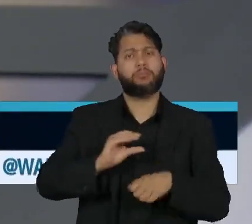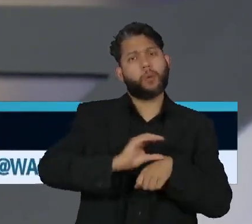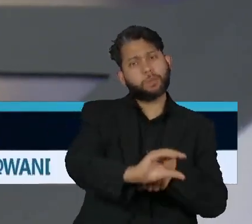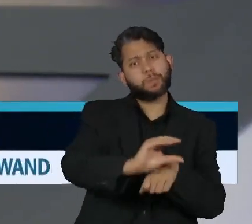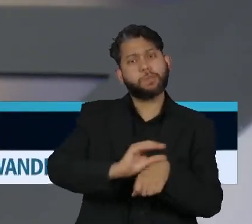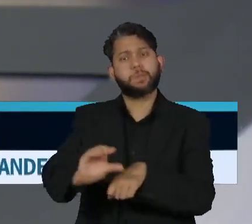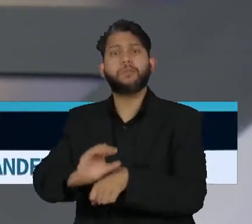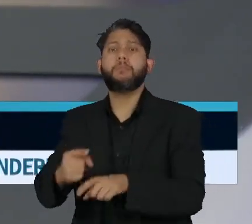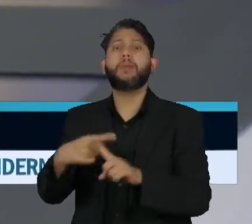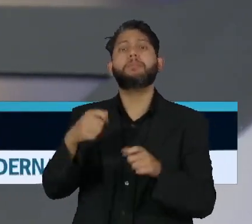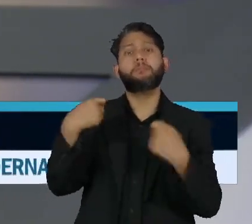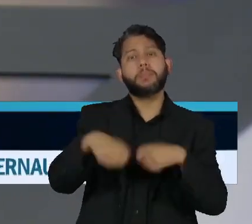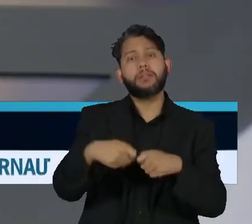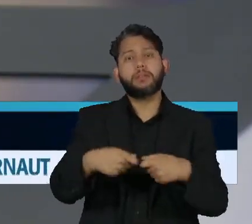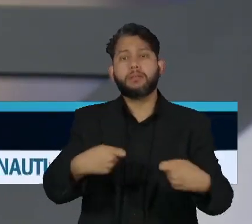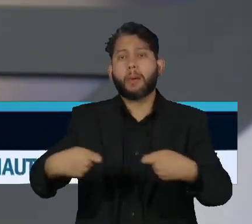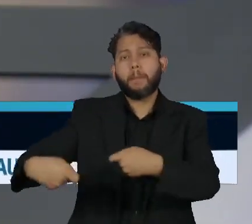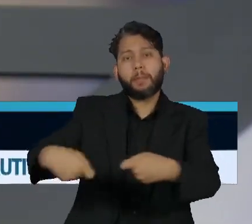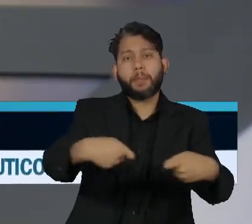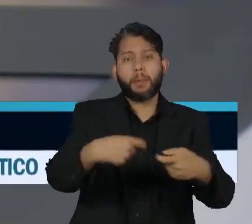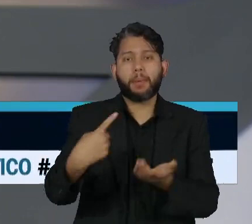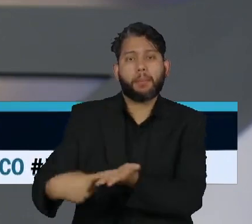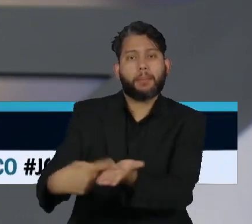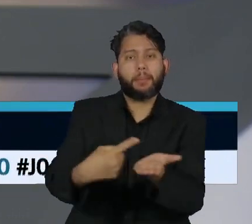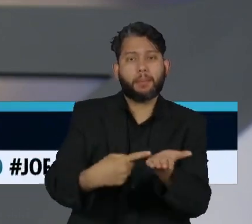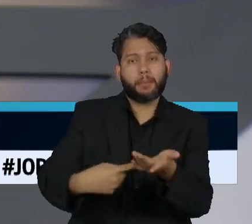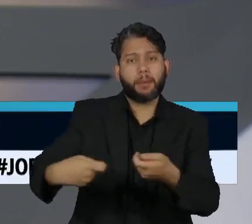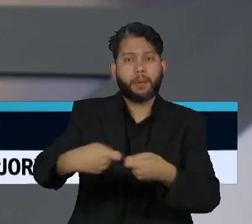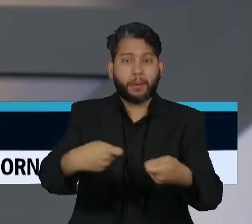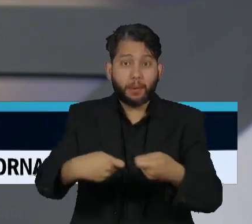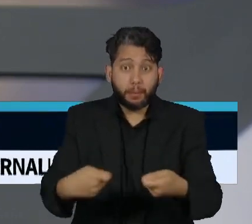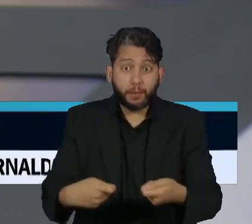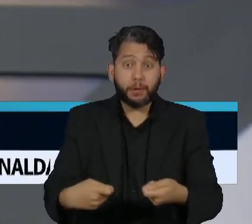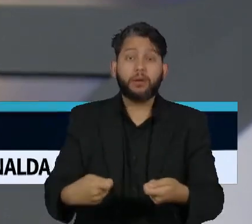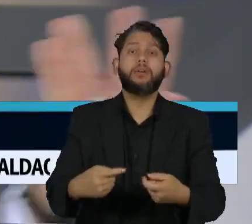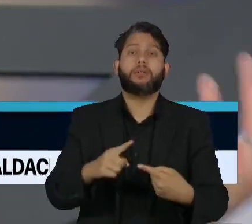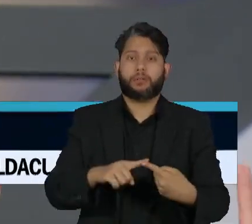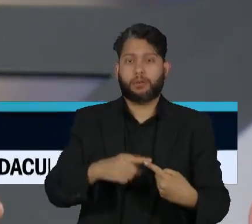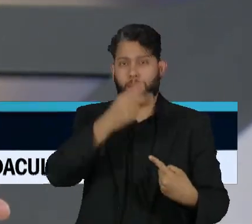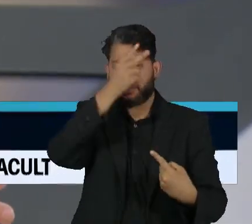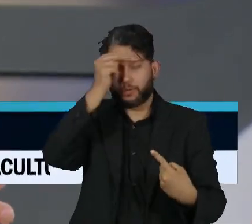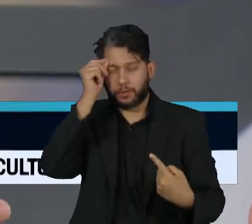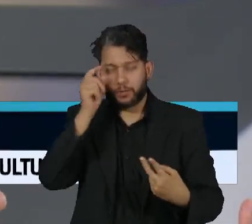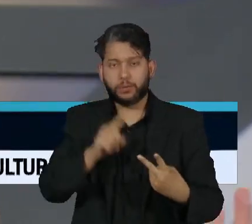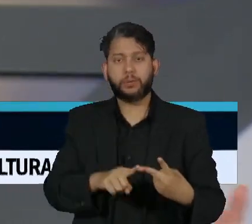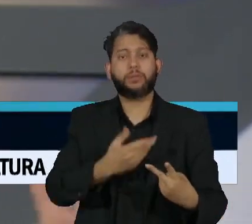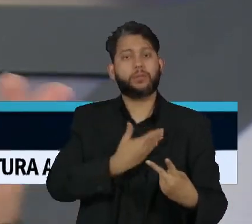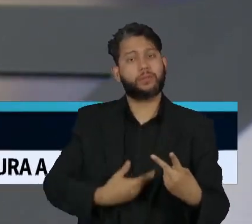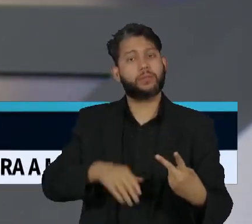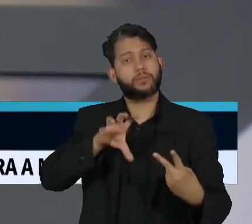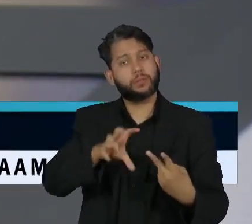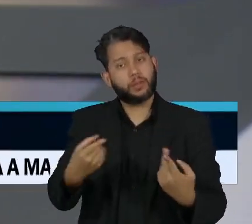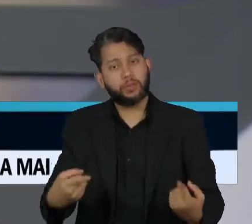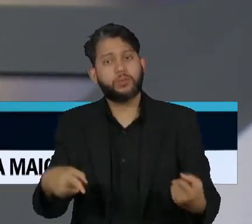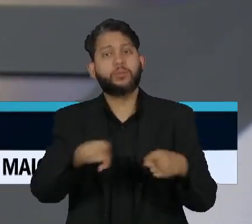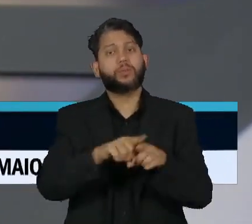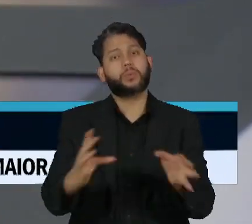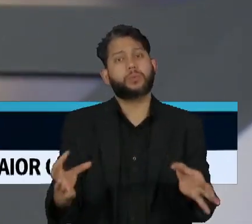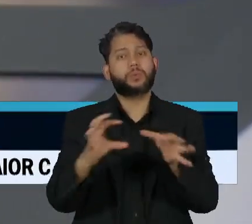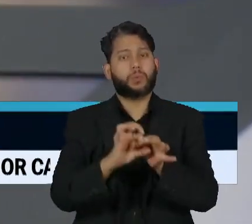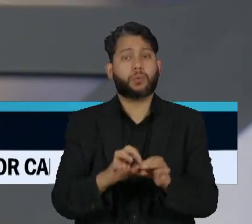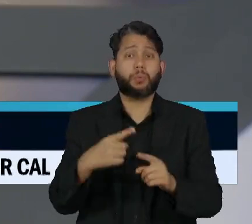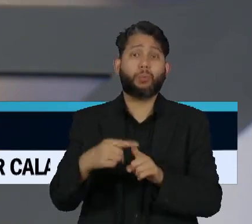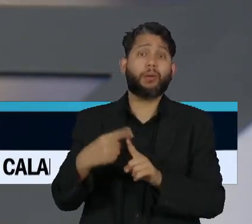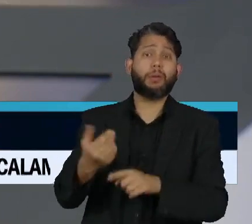articular estados e municípios para que eles garantam, por fim, o direito que não foi garantido lá atrás, que fez com que as pessoas tivessem